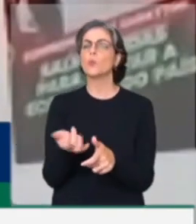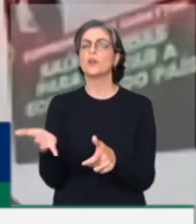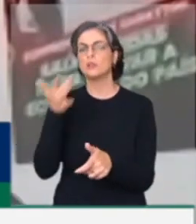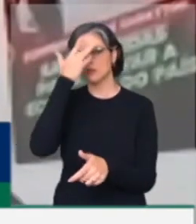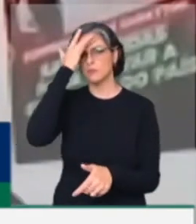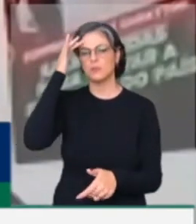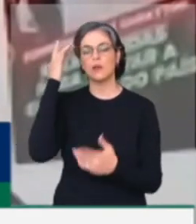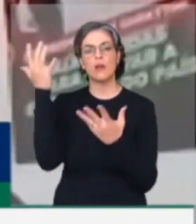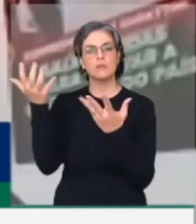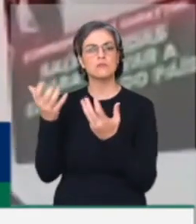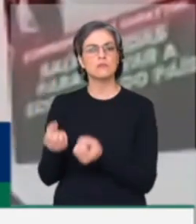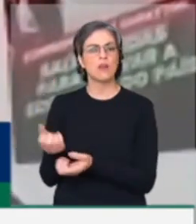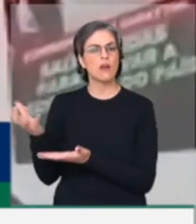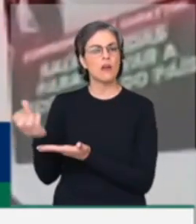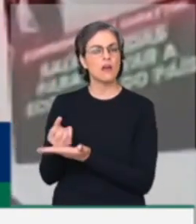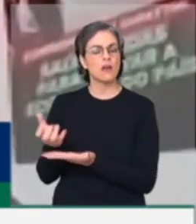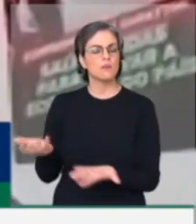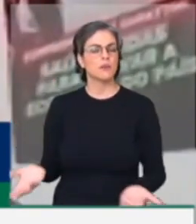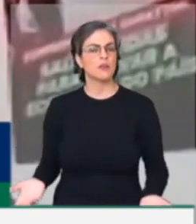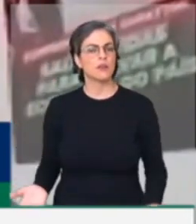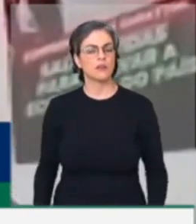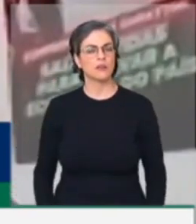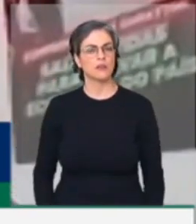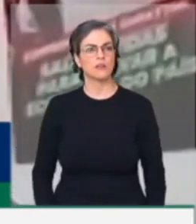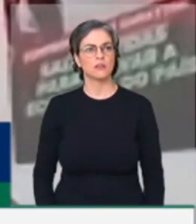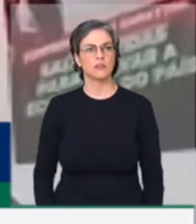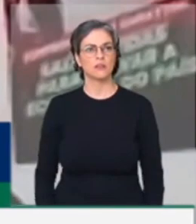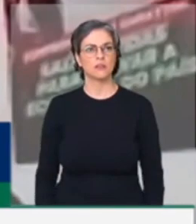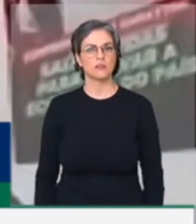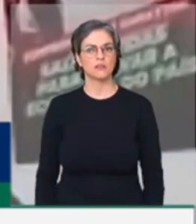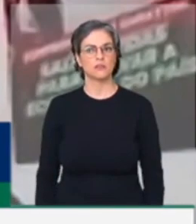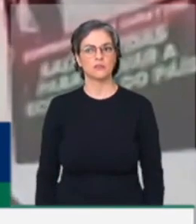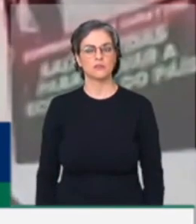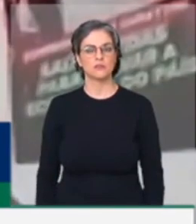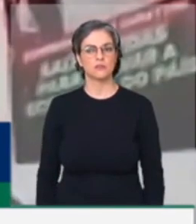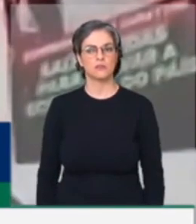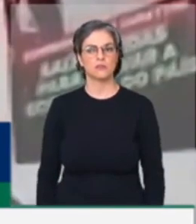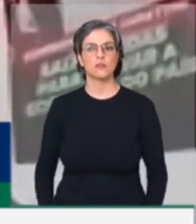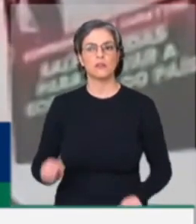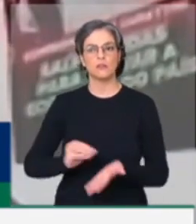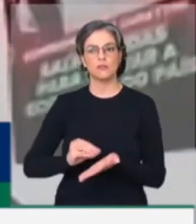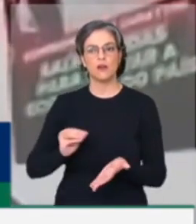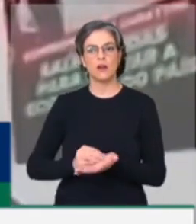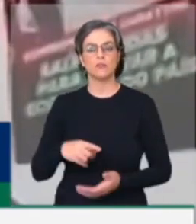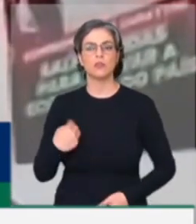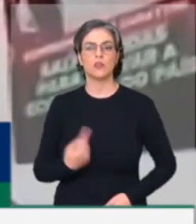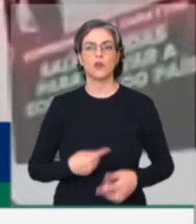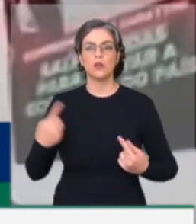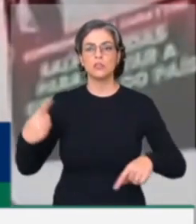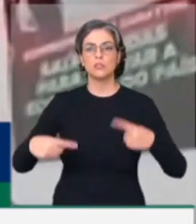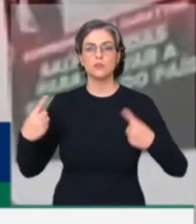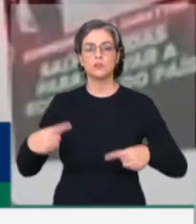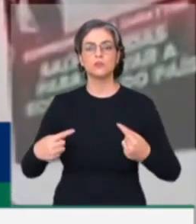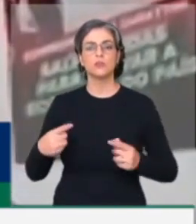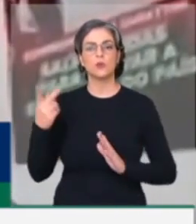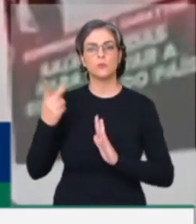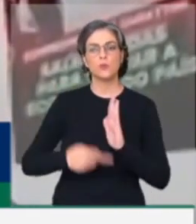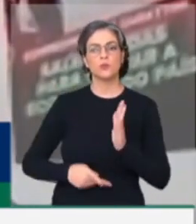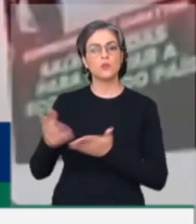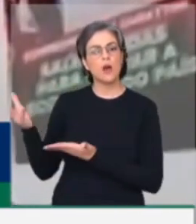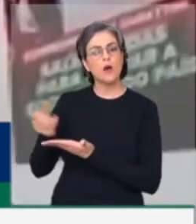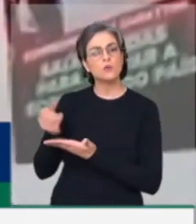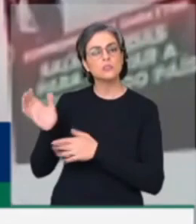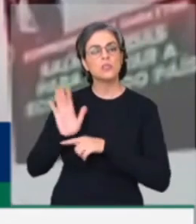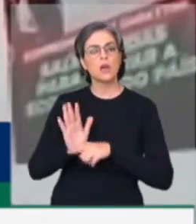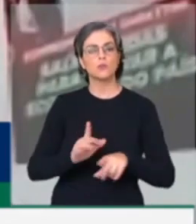pessoas. Não é possível que a gente não discuta aqui o projeto do auxílio aos agricultores familiares